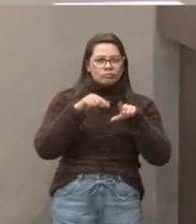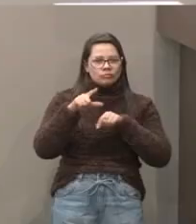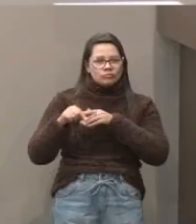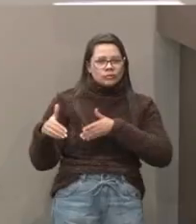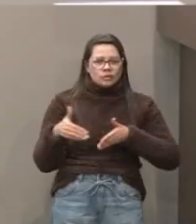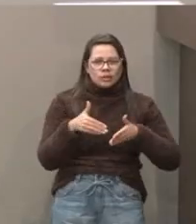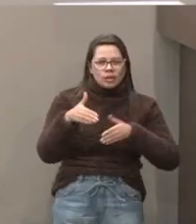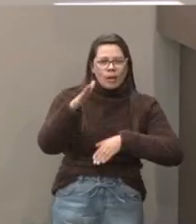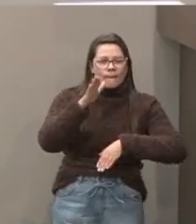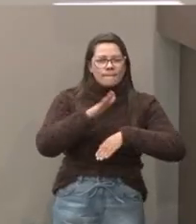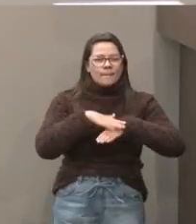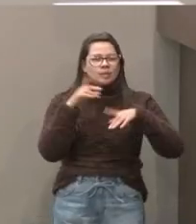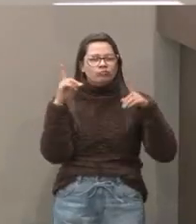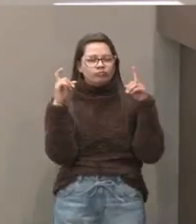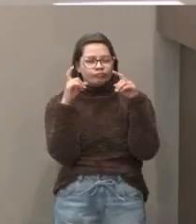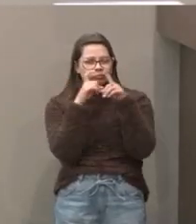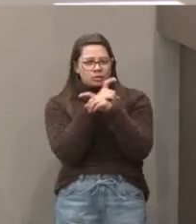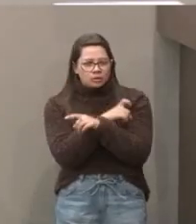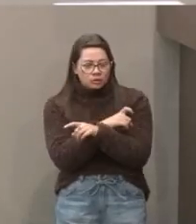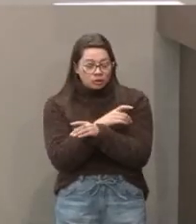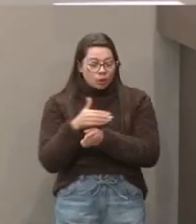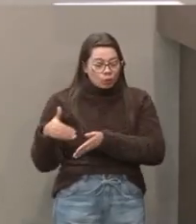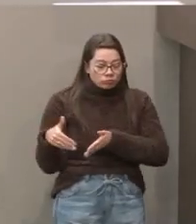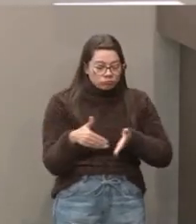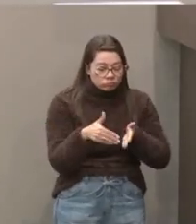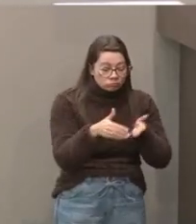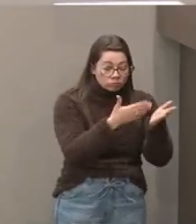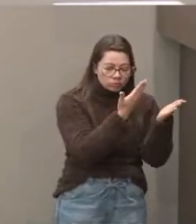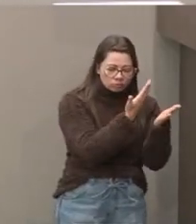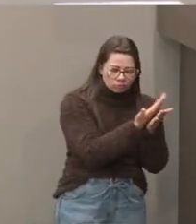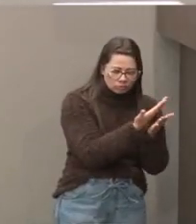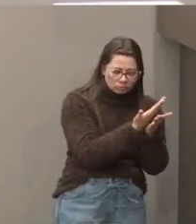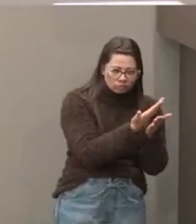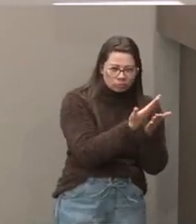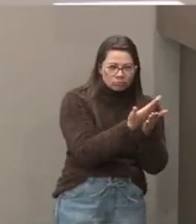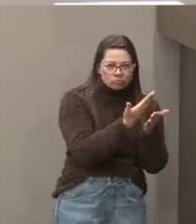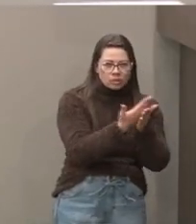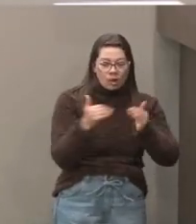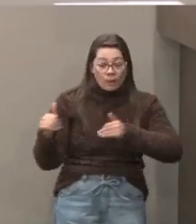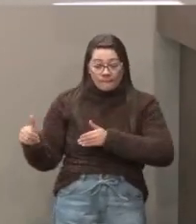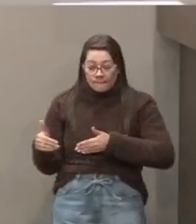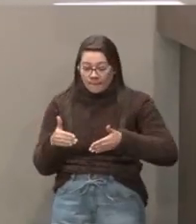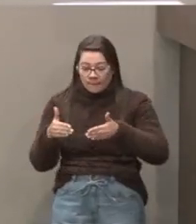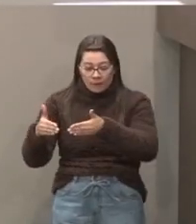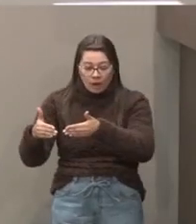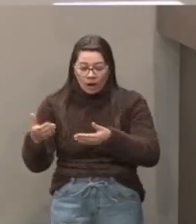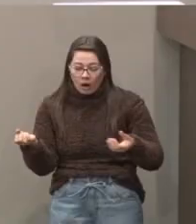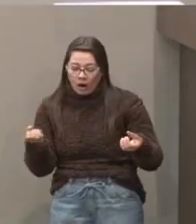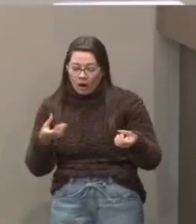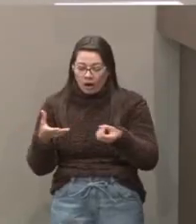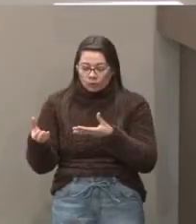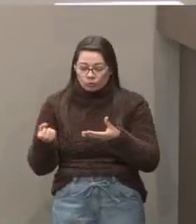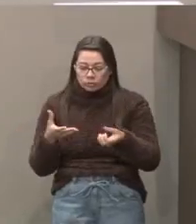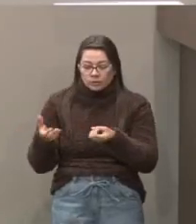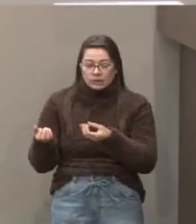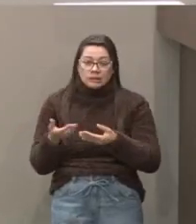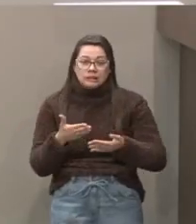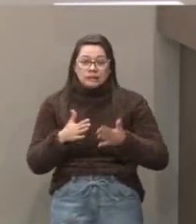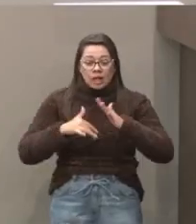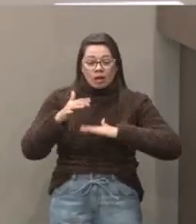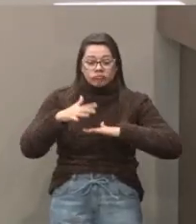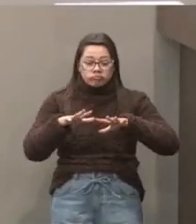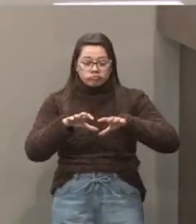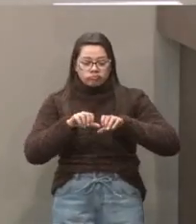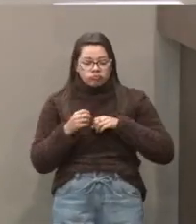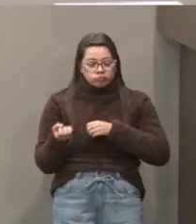mais difícil, o caminho do estudo, o caminho da atualização, da